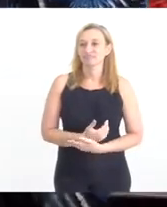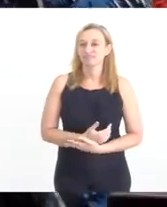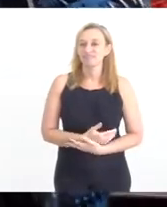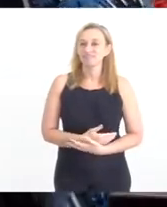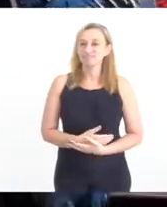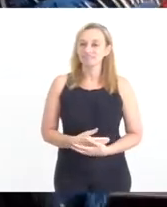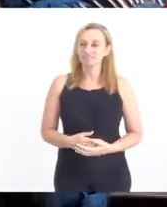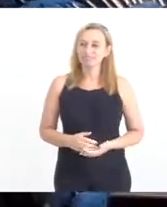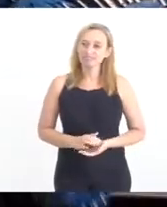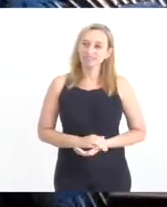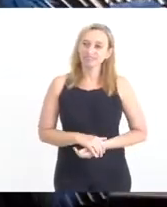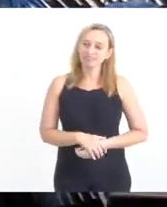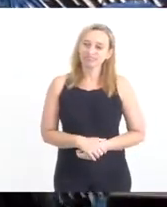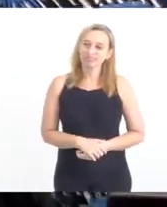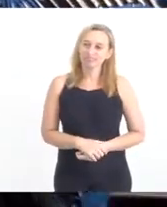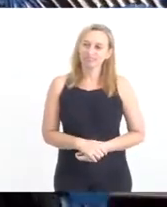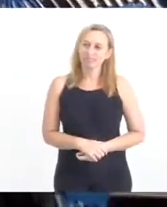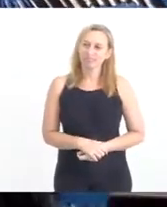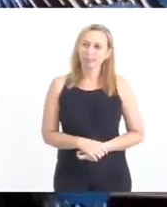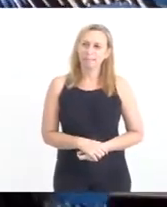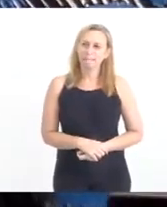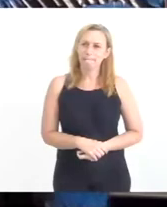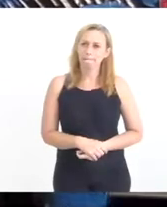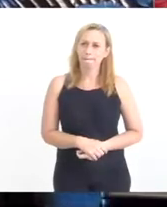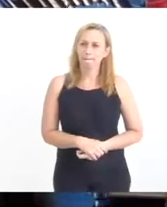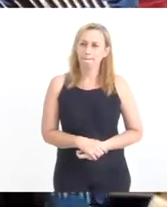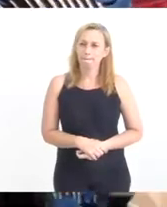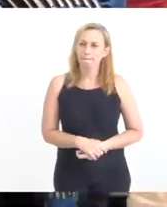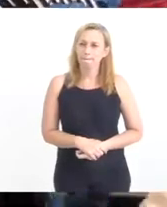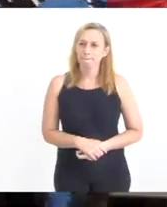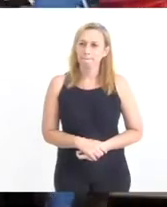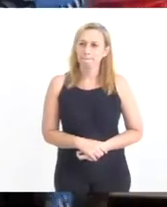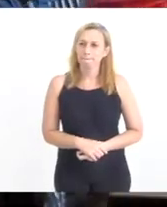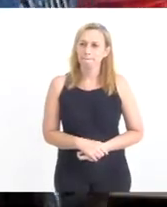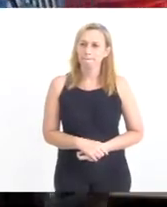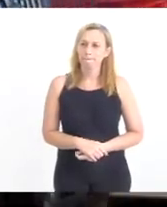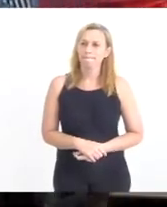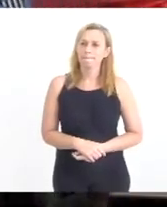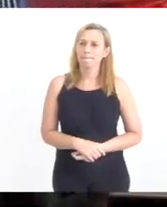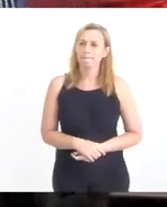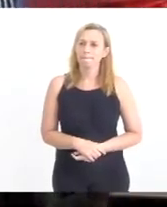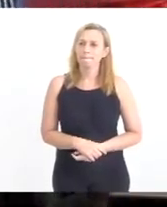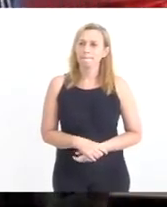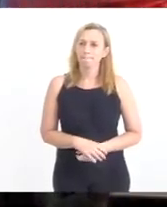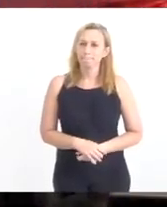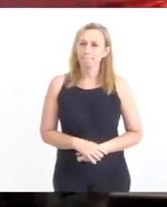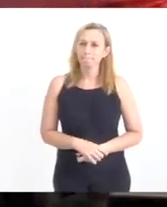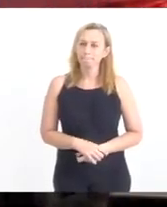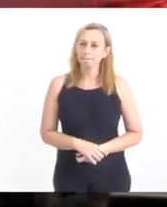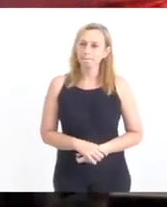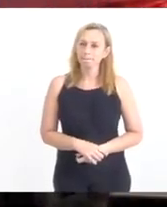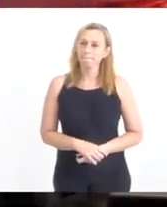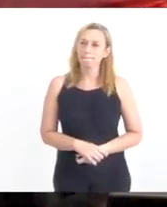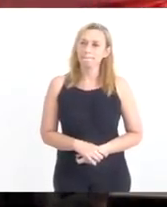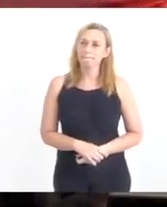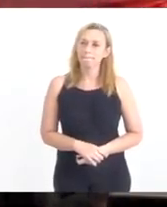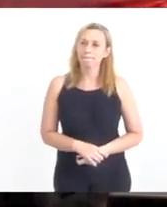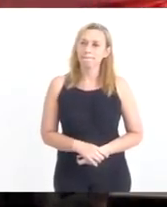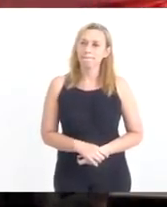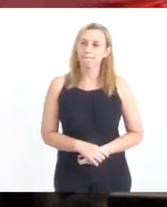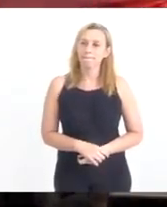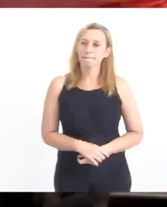obrigada meu amor essa forte Obrigada e coisa linda